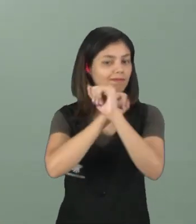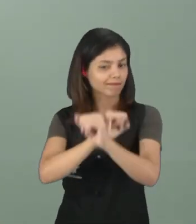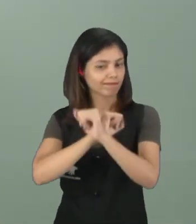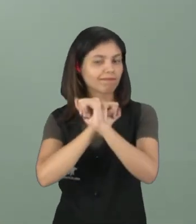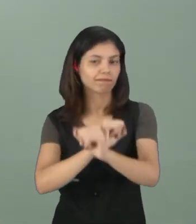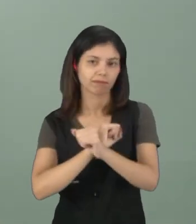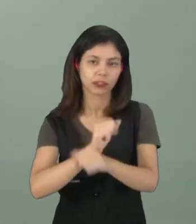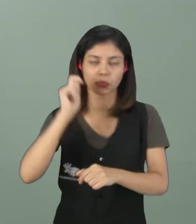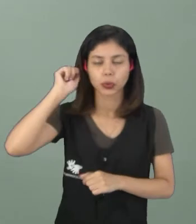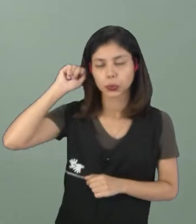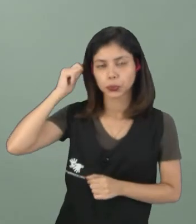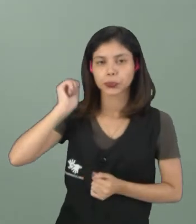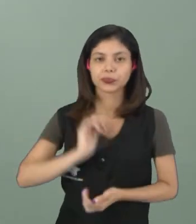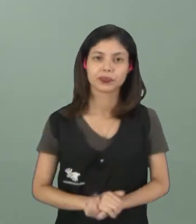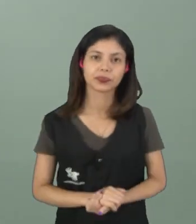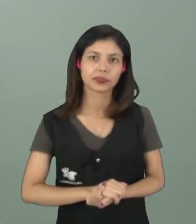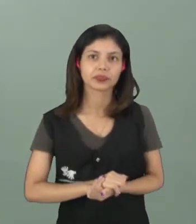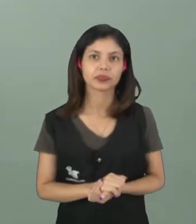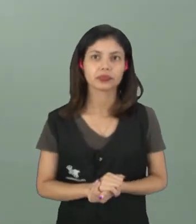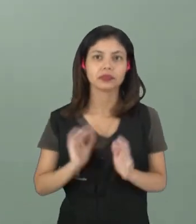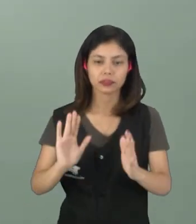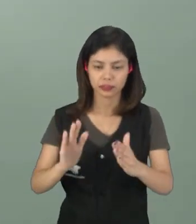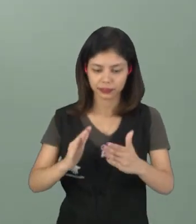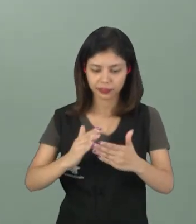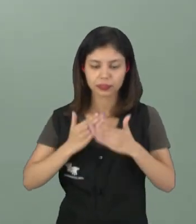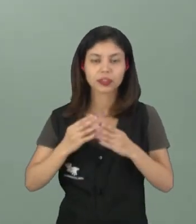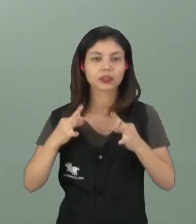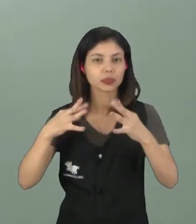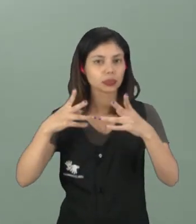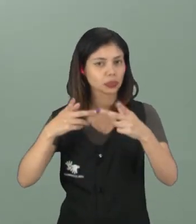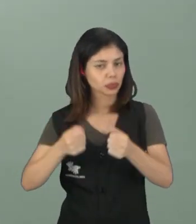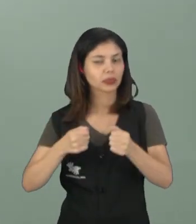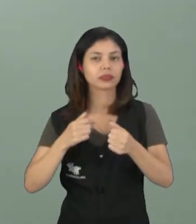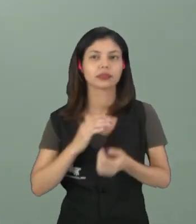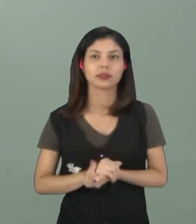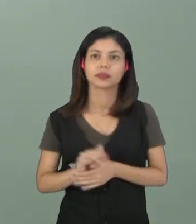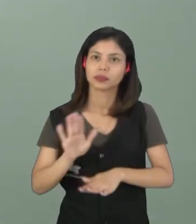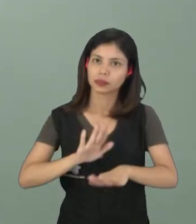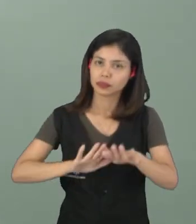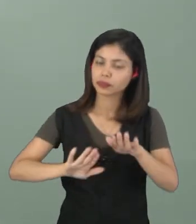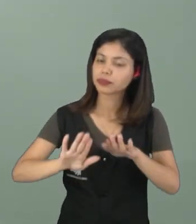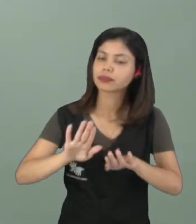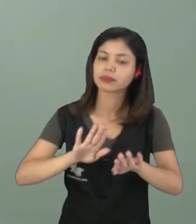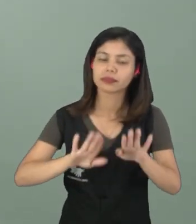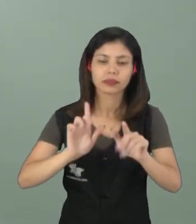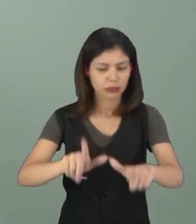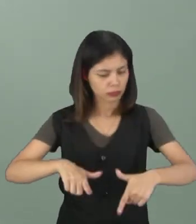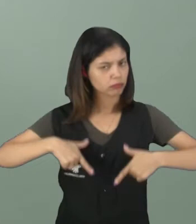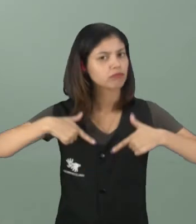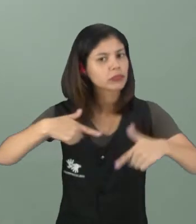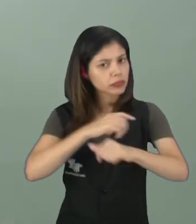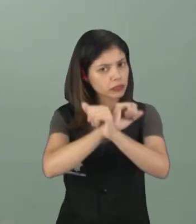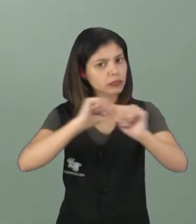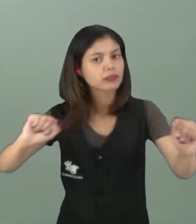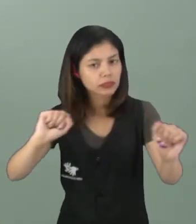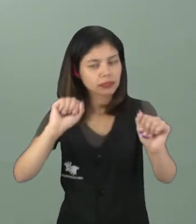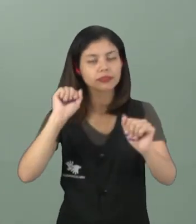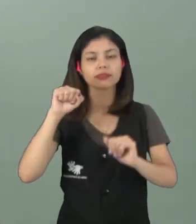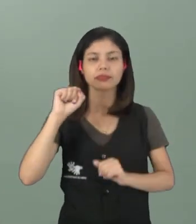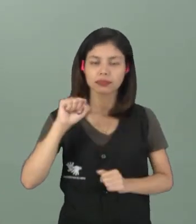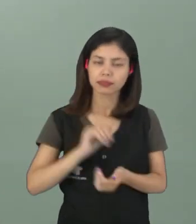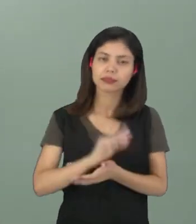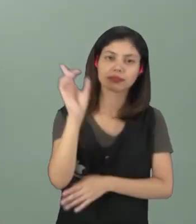escravidão é os negros e ele acolhia todos ali cuidava né ele lutava pela Liberdade